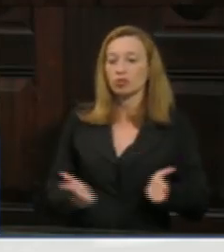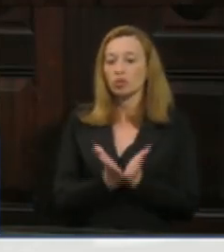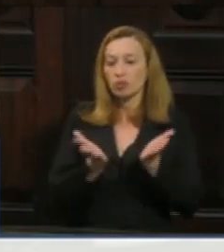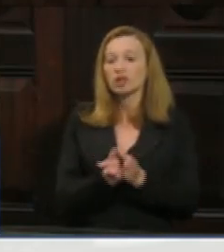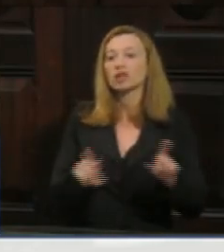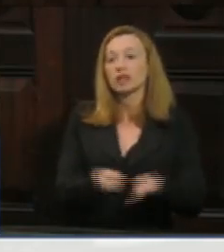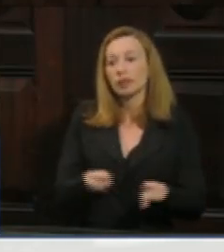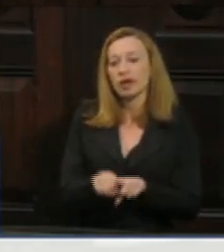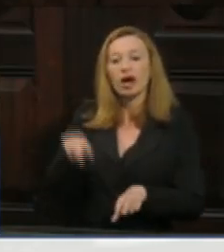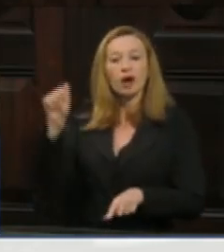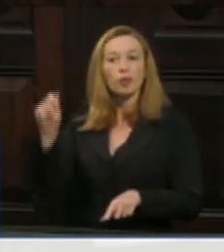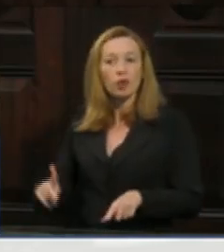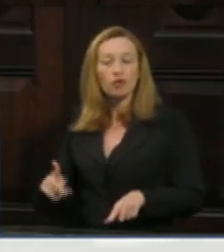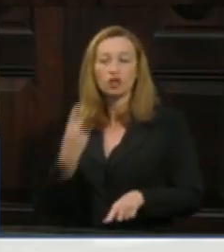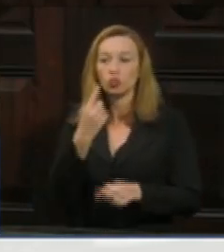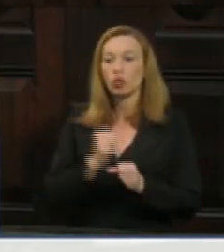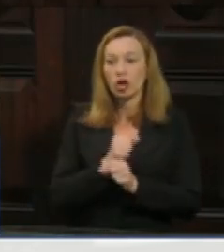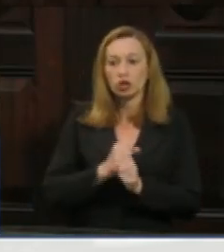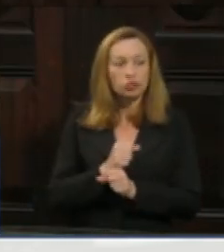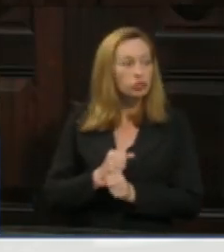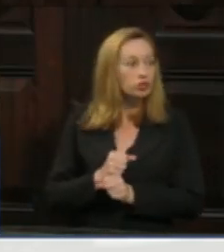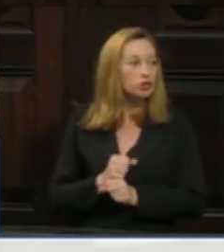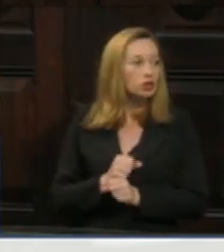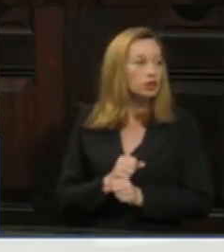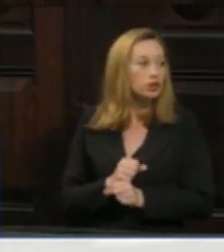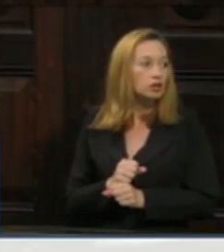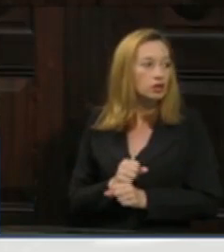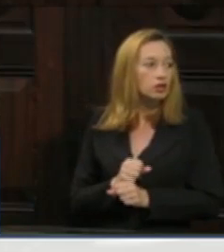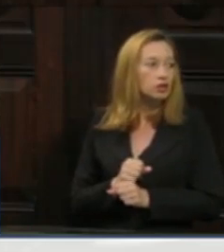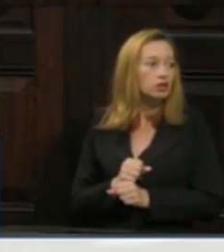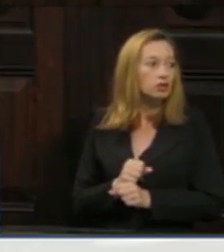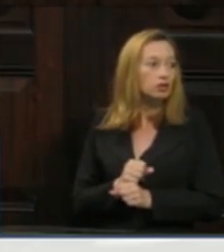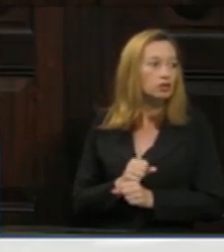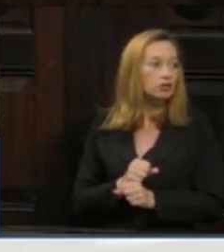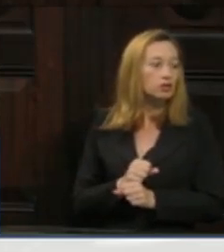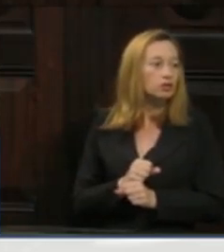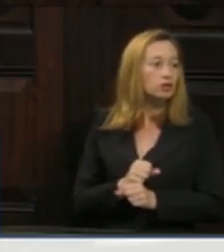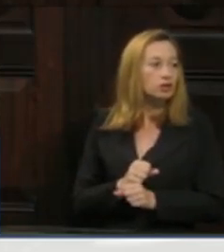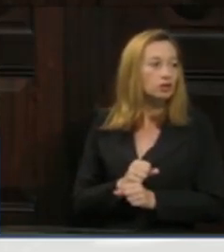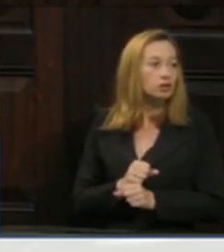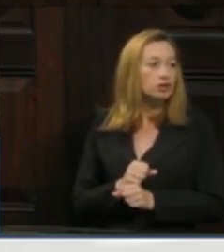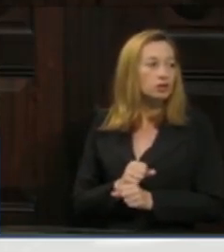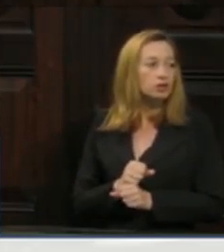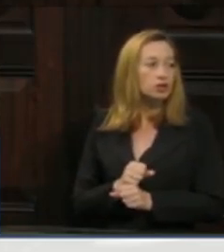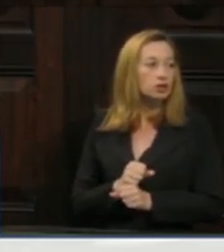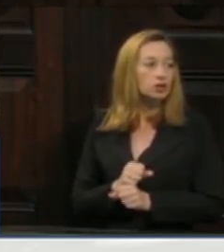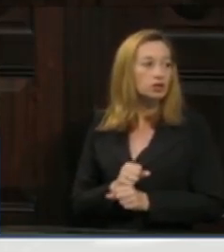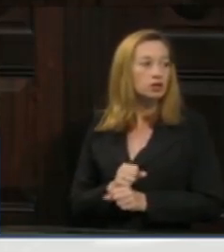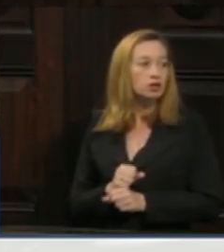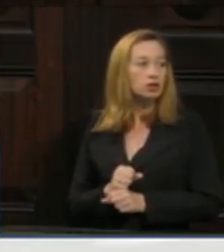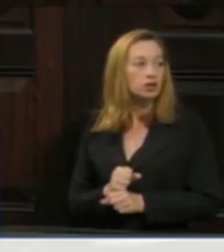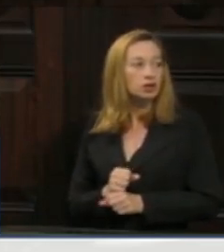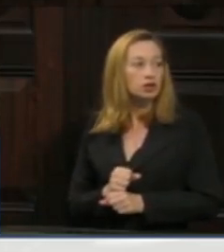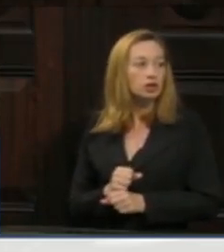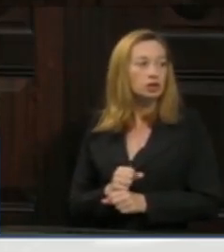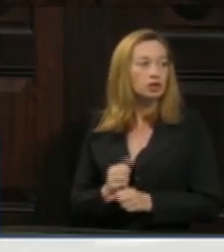composta hoje de deputados que não foram reeleitos ou que se tornaram